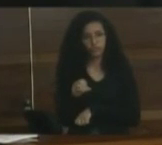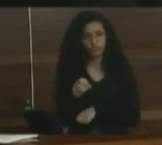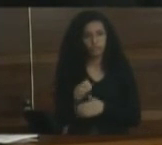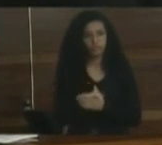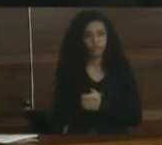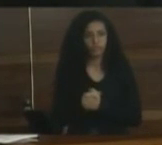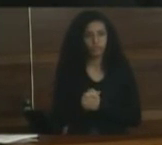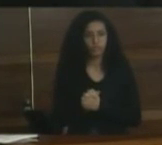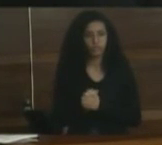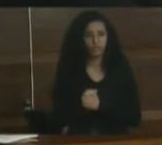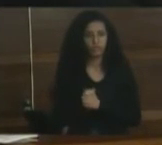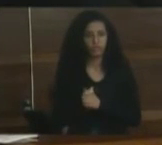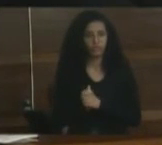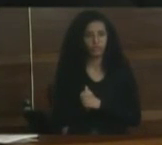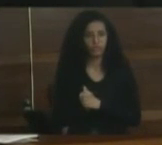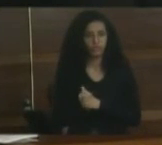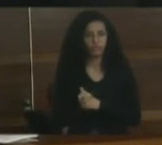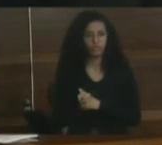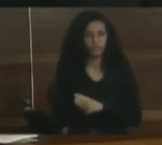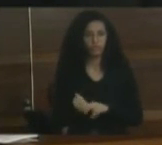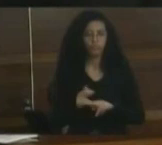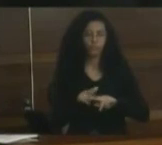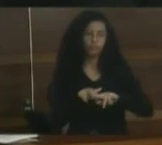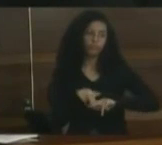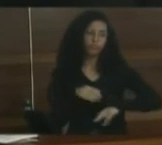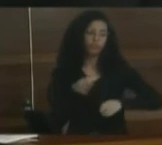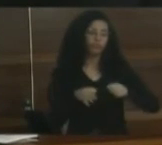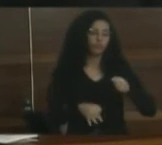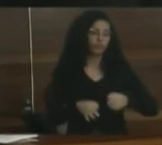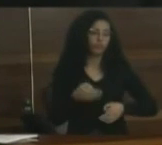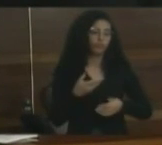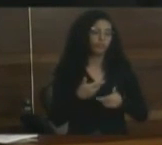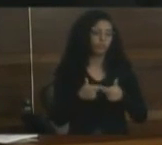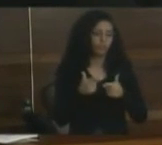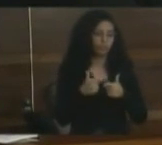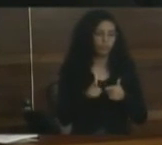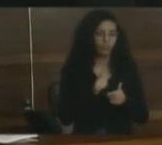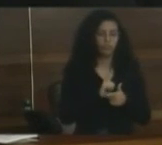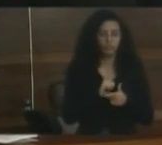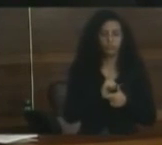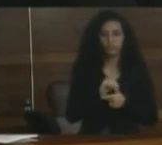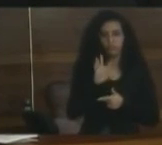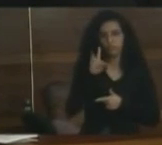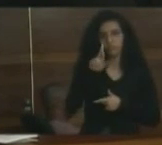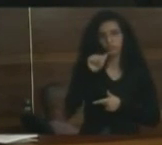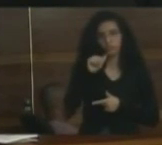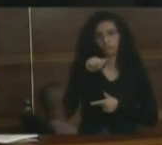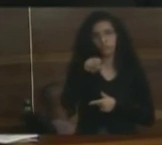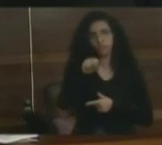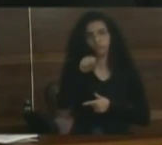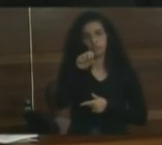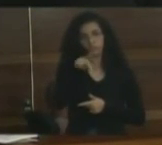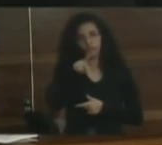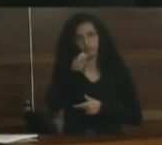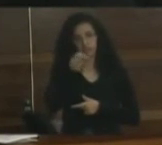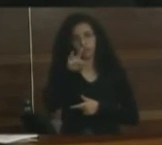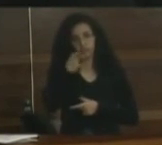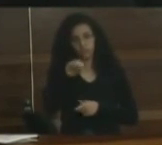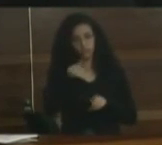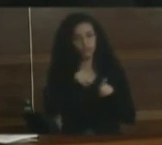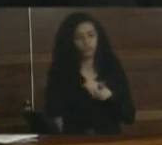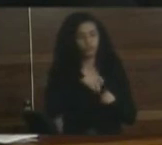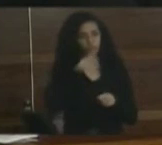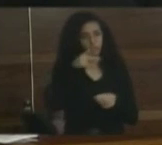parte grande parte que essa questão judicial que nós estamos contra a transpetro e petrobras na questão da